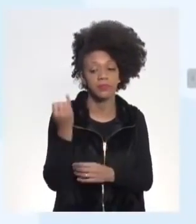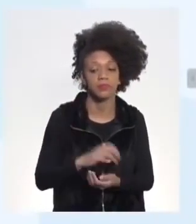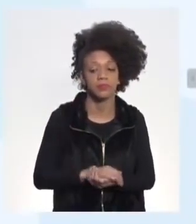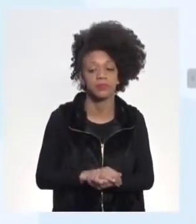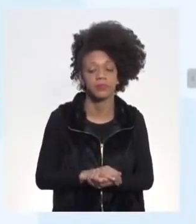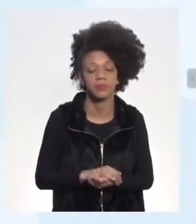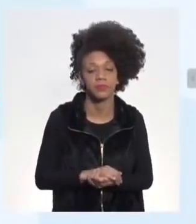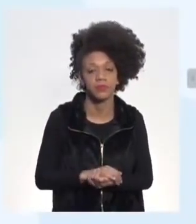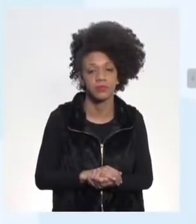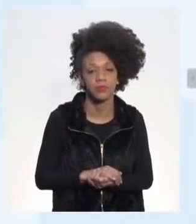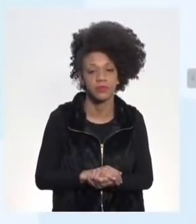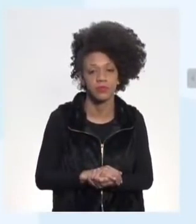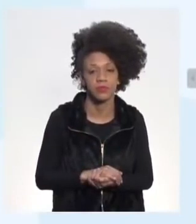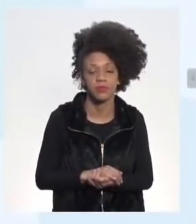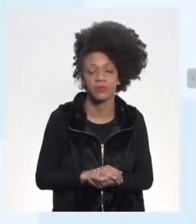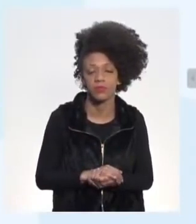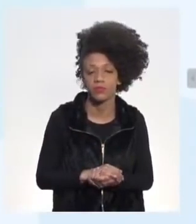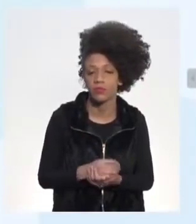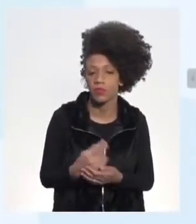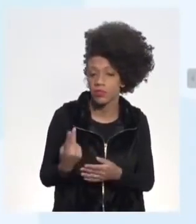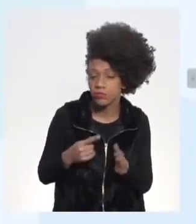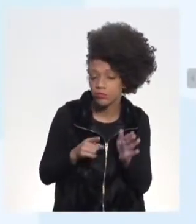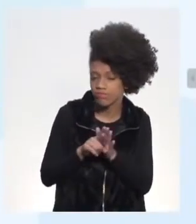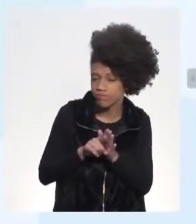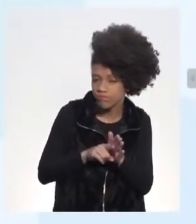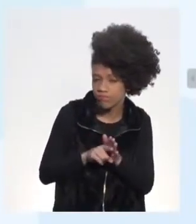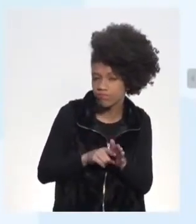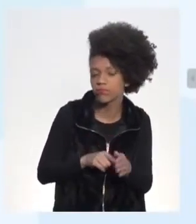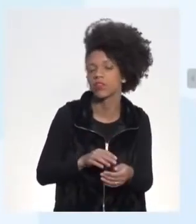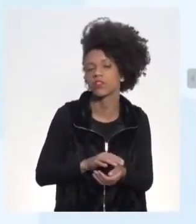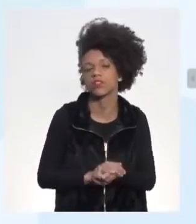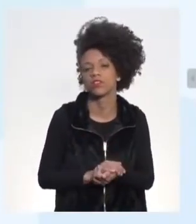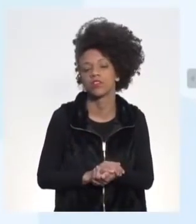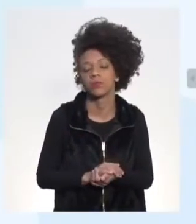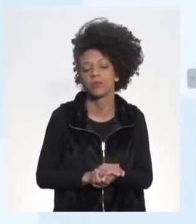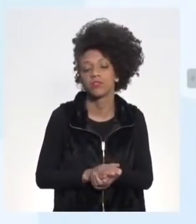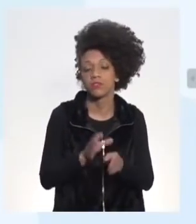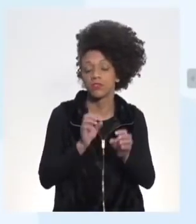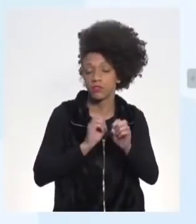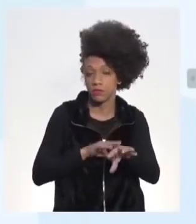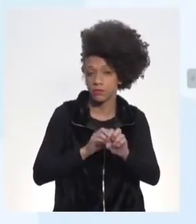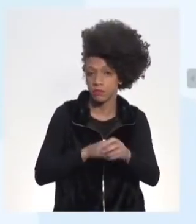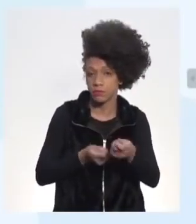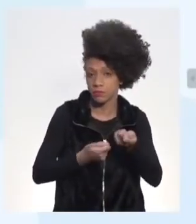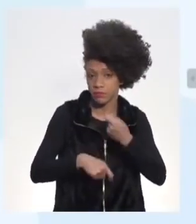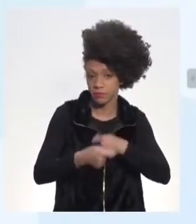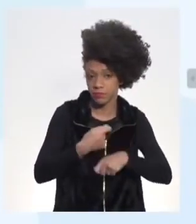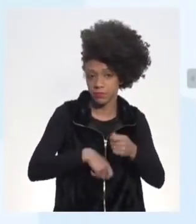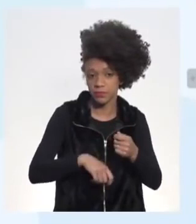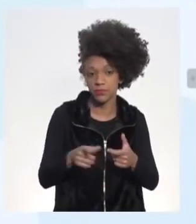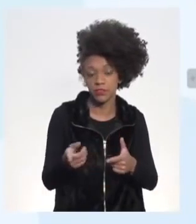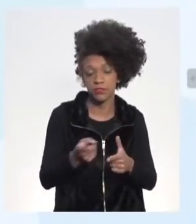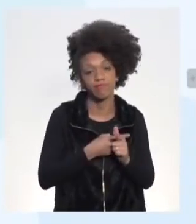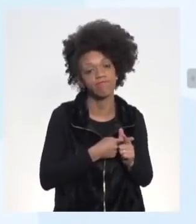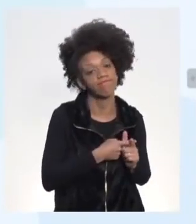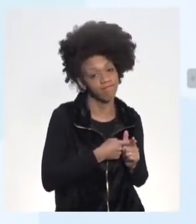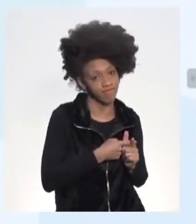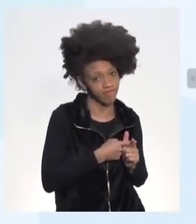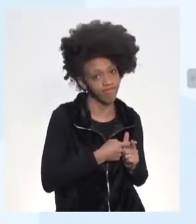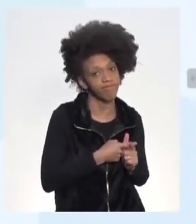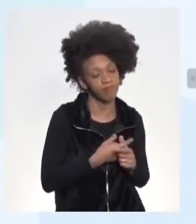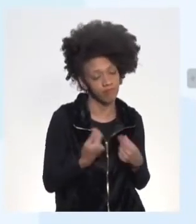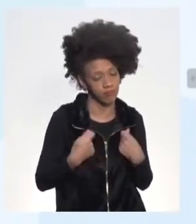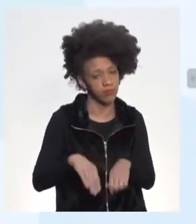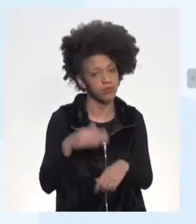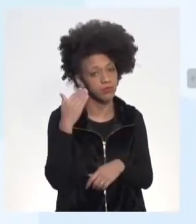da questão nós estamos levantando da matemática financeira e da educação financeira, que é a questão do endividamento. Então, Exato. eu tenho que saber